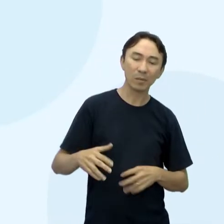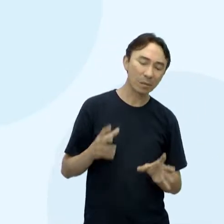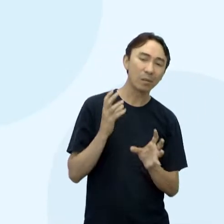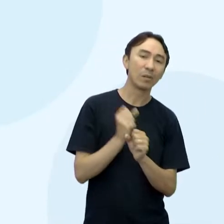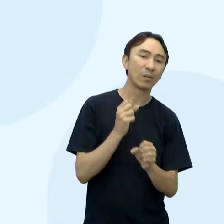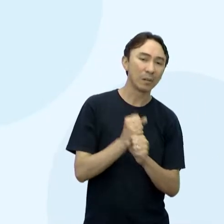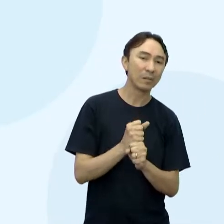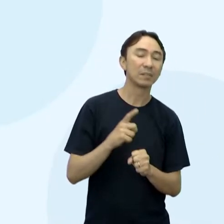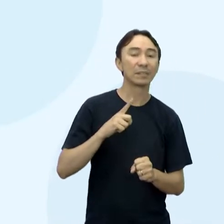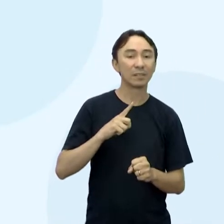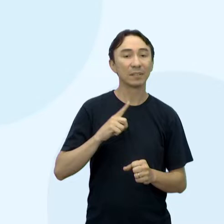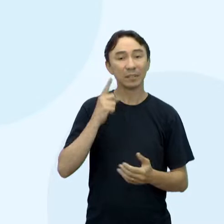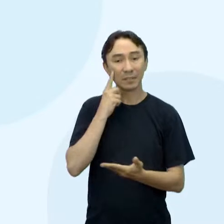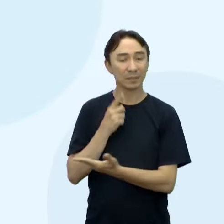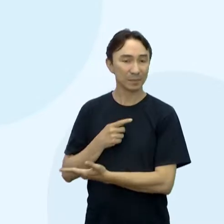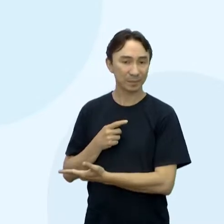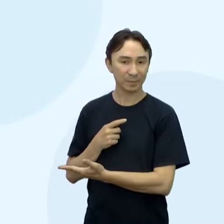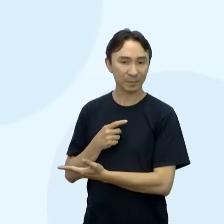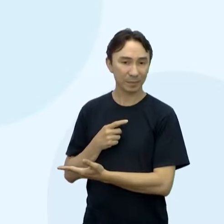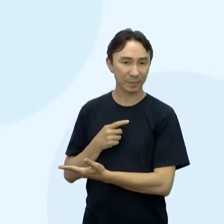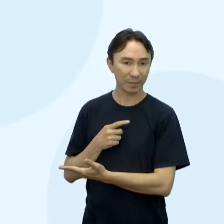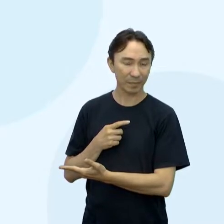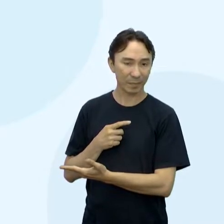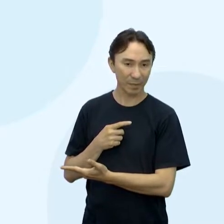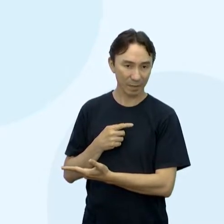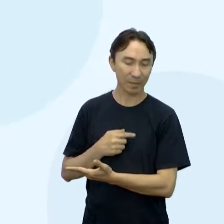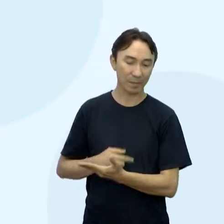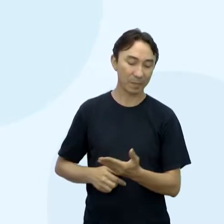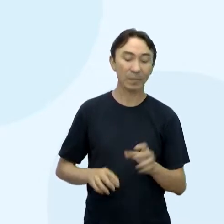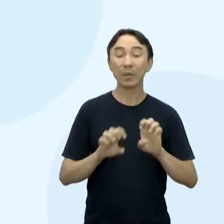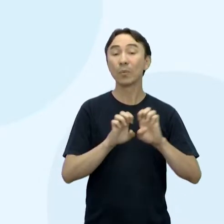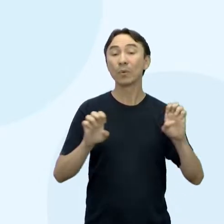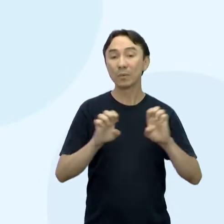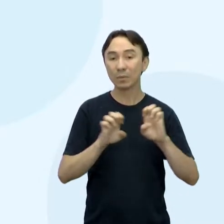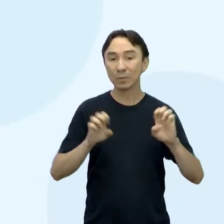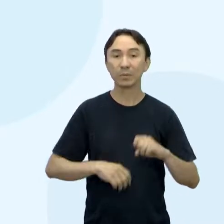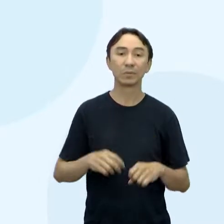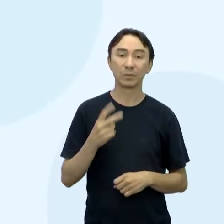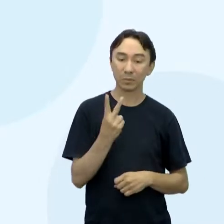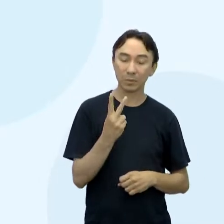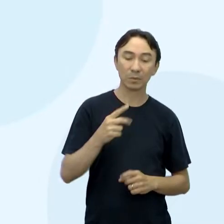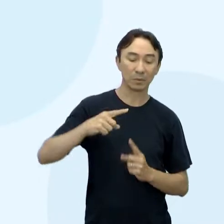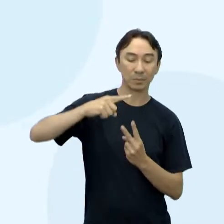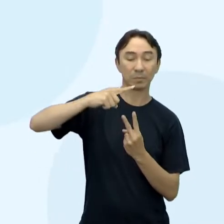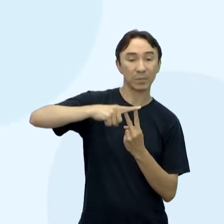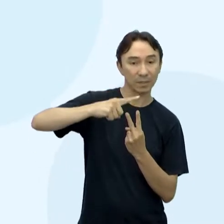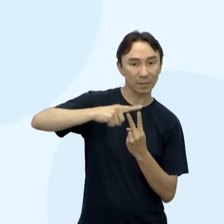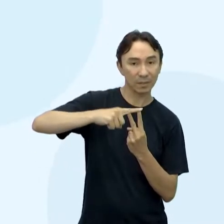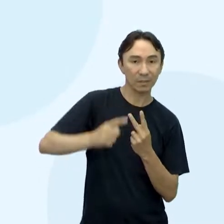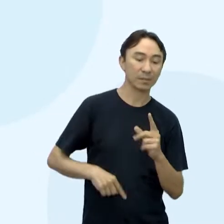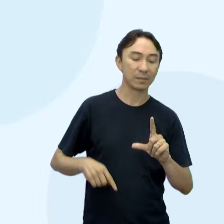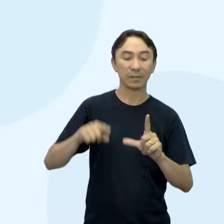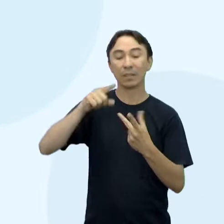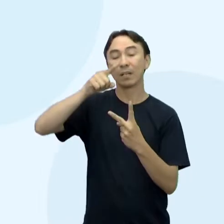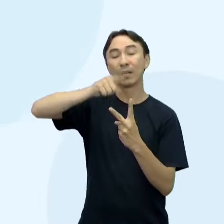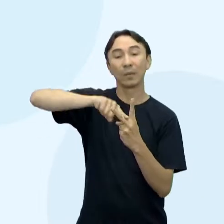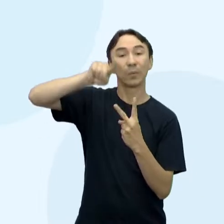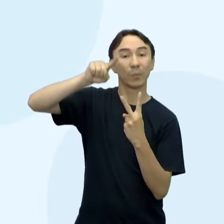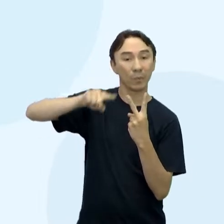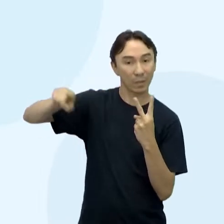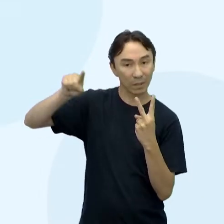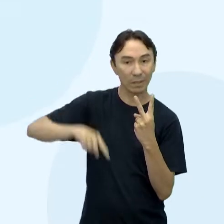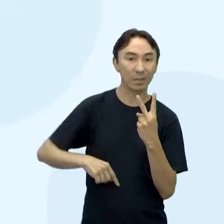essa equaçãozinha aqui, 2π raiz quadrada do comprimento dividido pelo campo gravitacional.